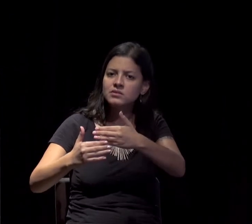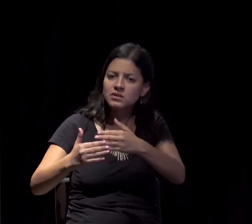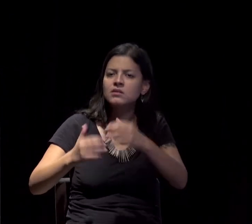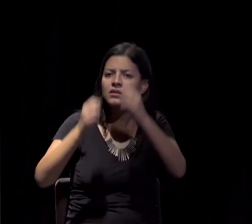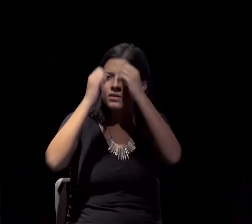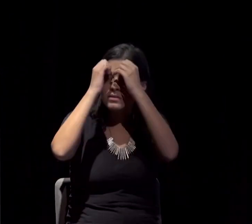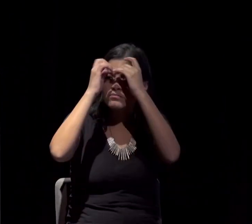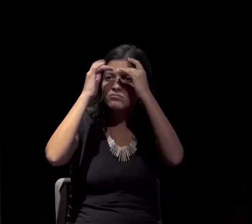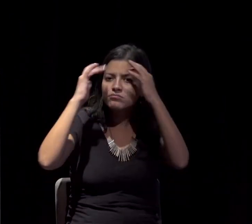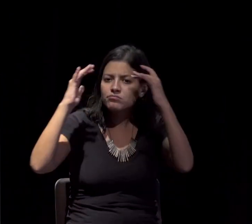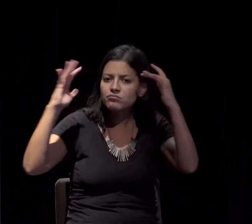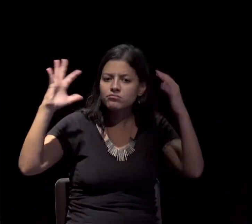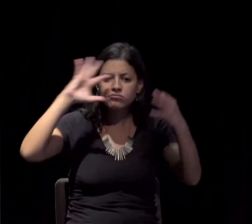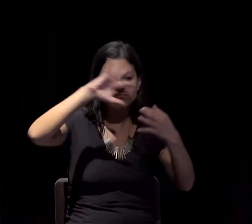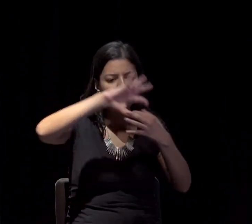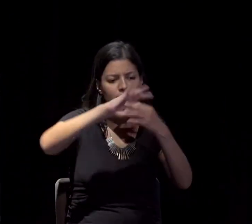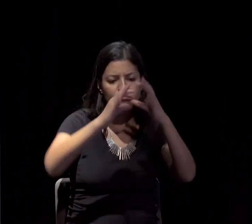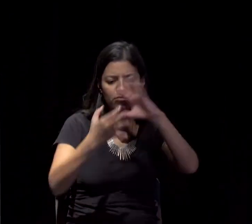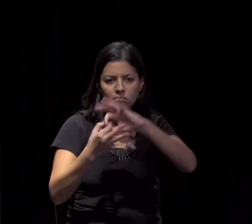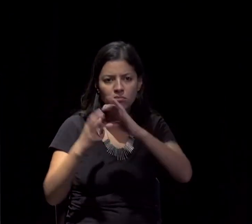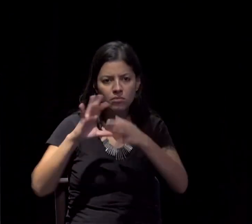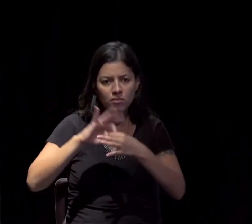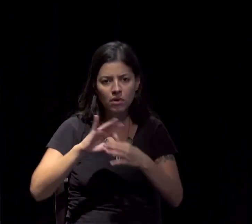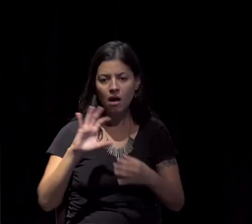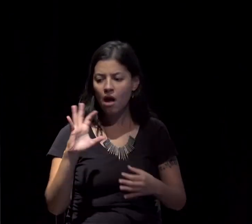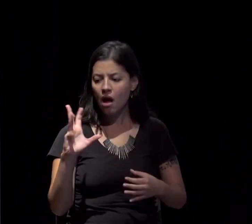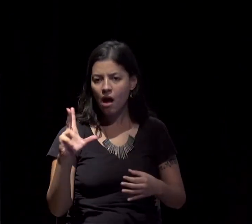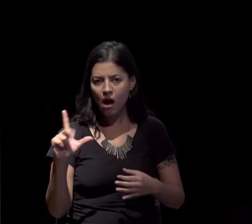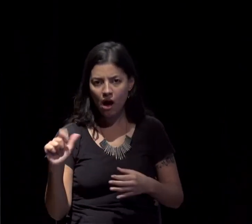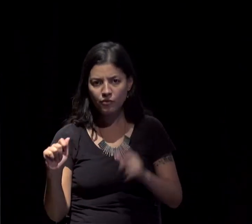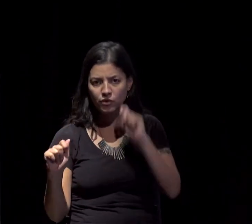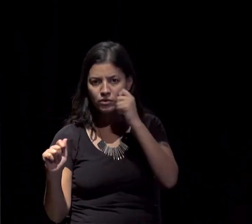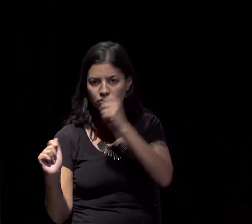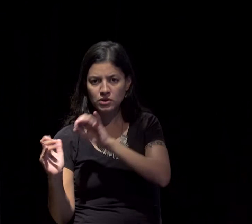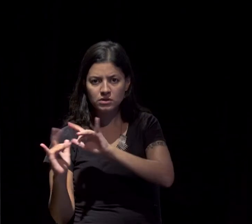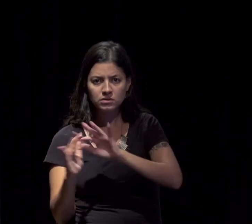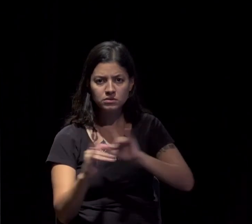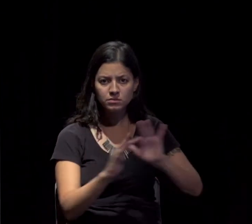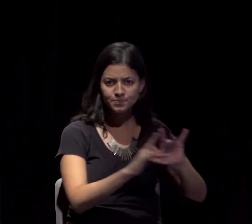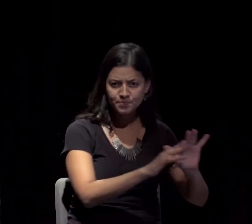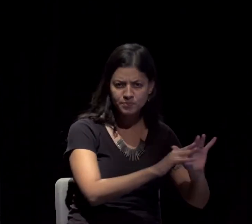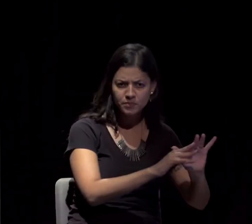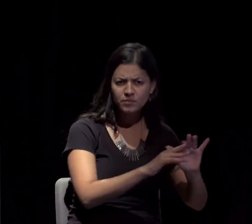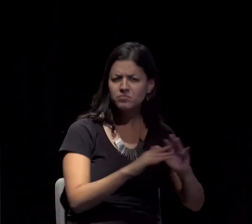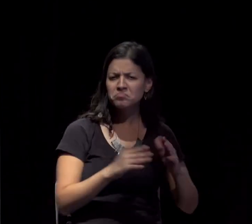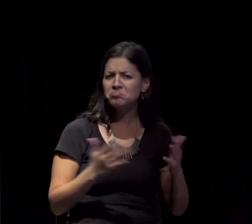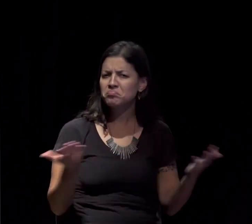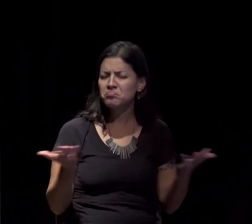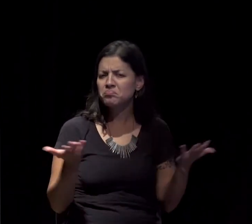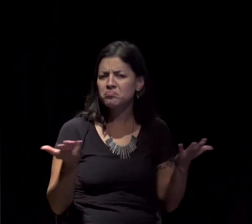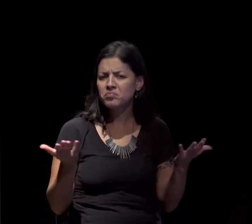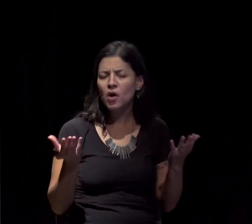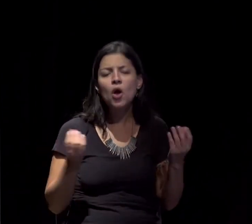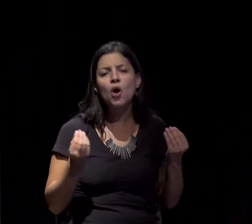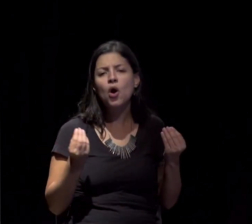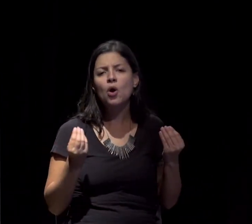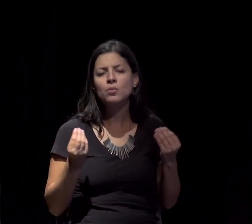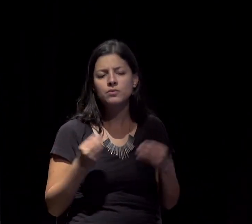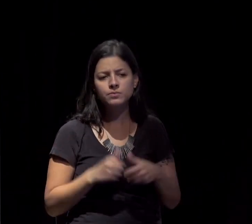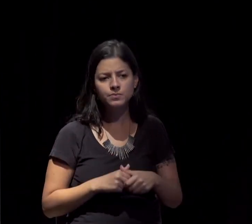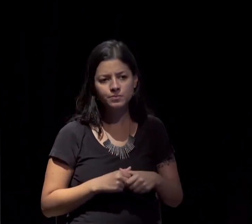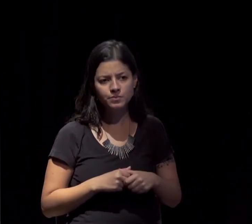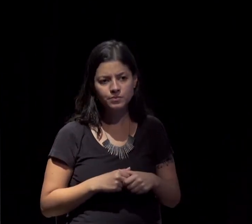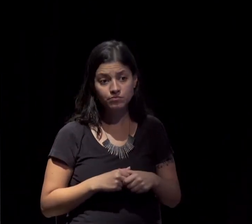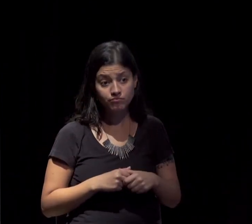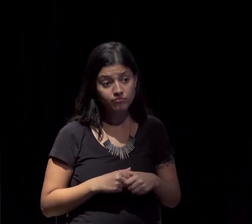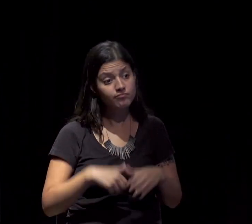de pensamento que eu chamaria de afrodiaspórica. E por que isso é possível? E eu digo isso porque